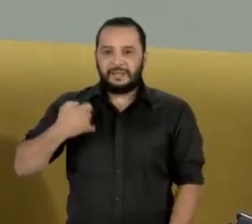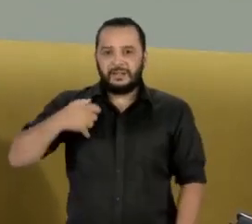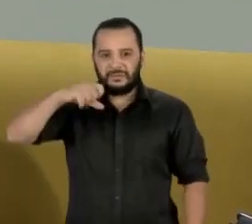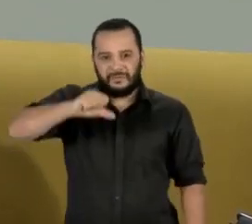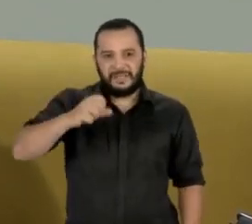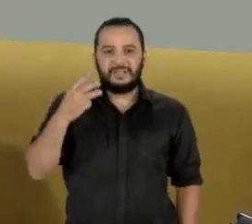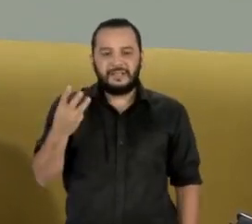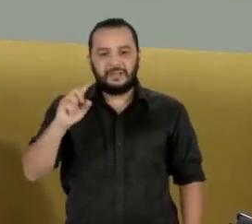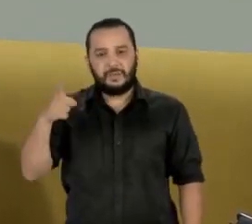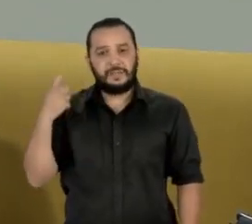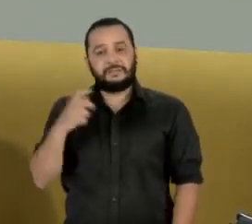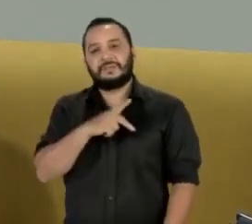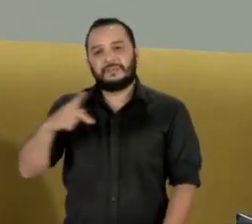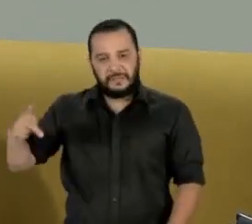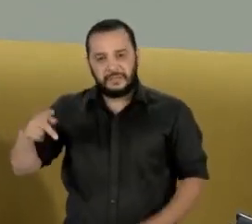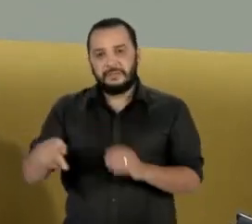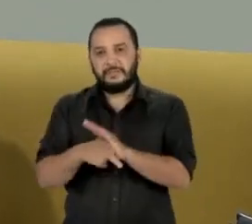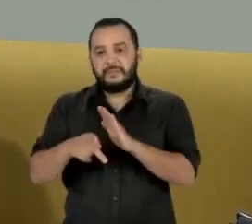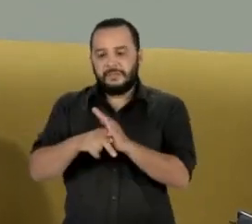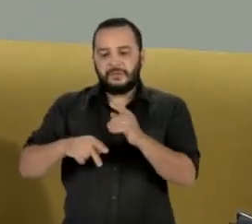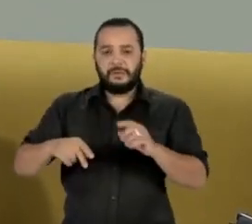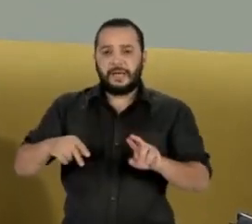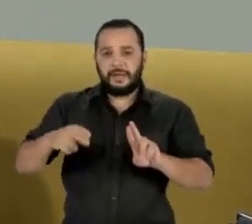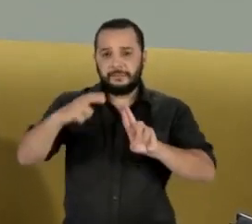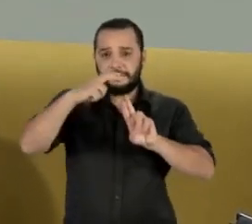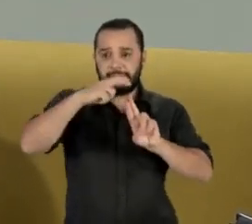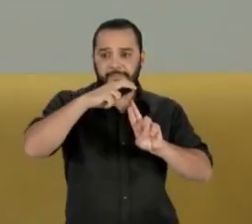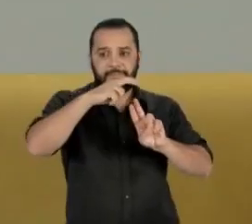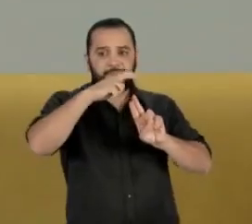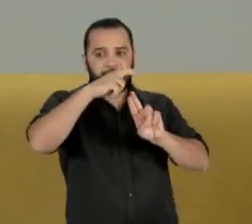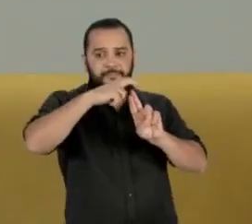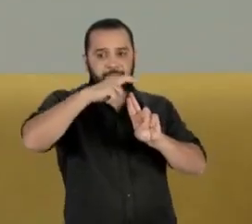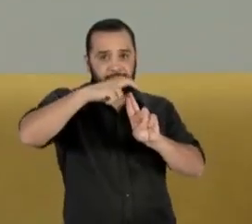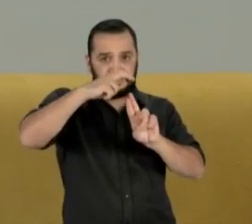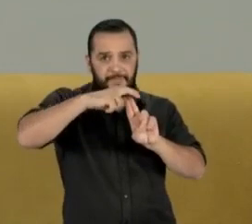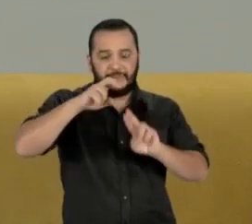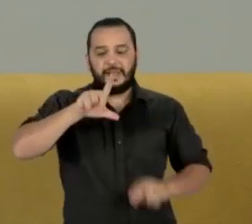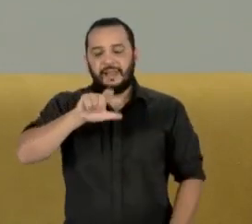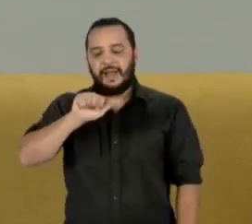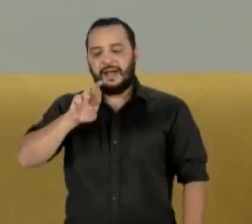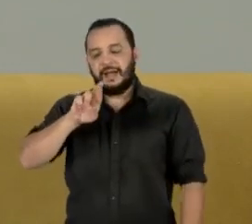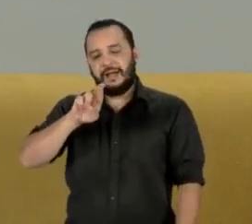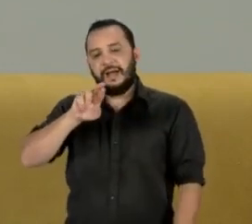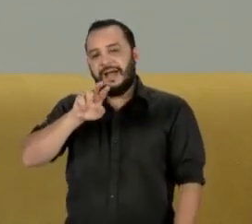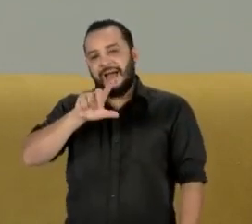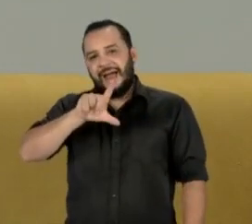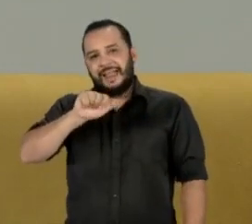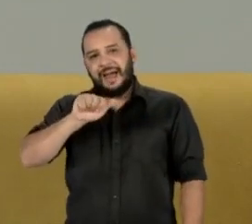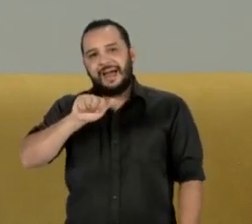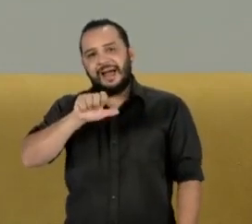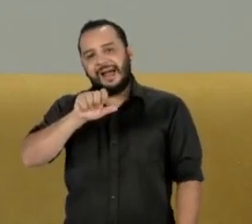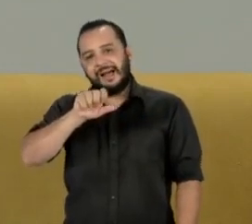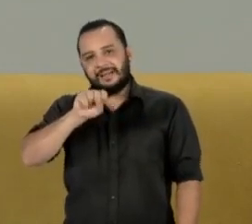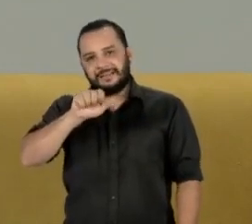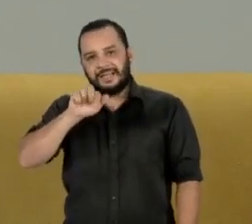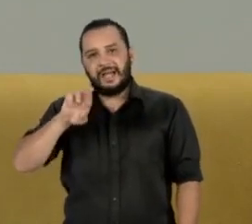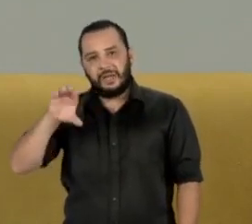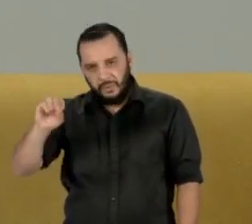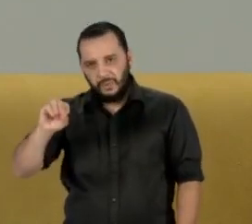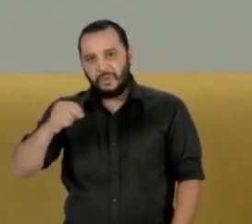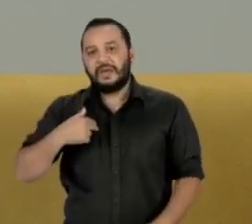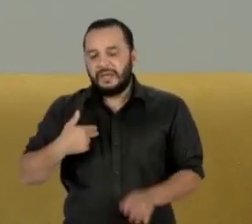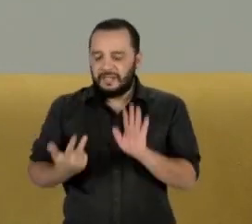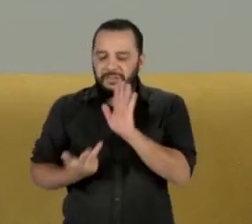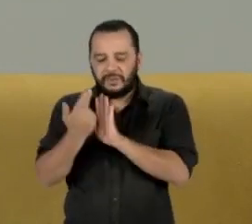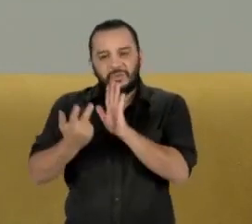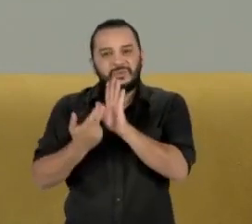anos, o ex-presidente do Bradesco, Lázaro de Mello Brandão. Lázaro Brandão estava internado para a recuperação de uma cirurgia.